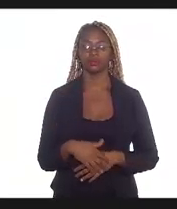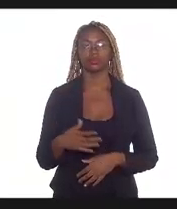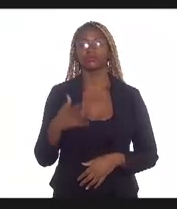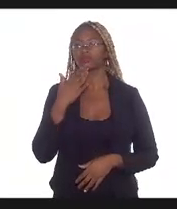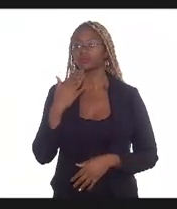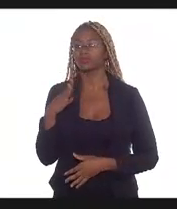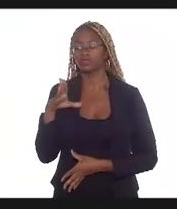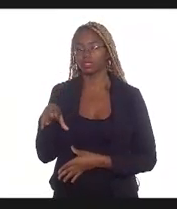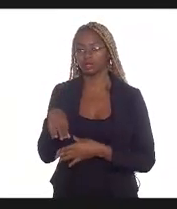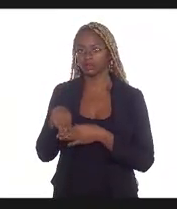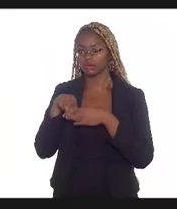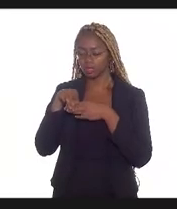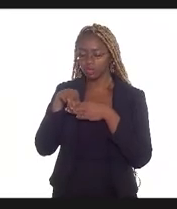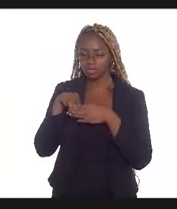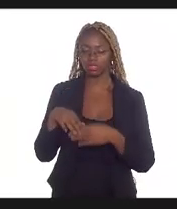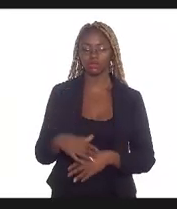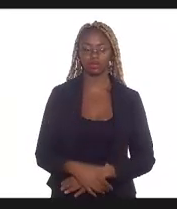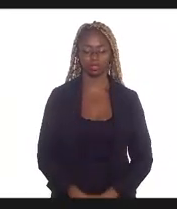anexação